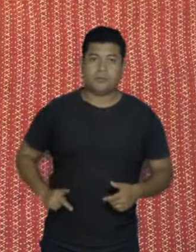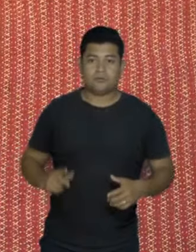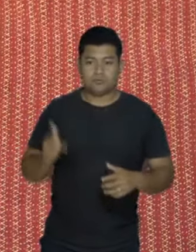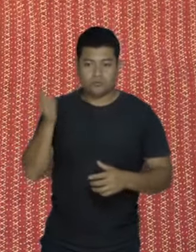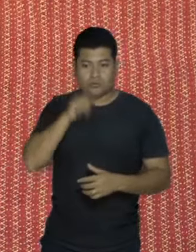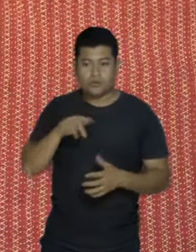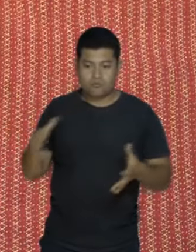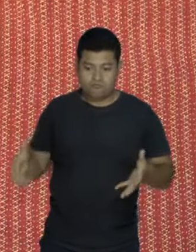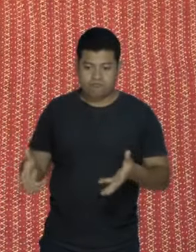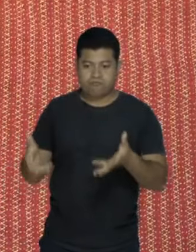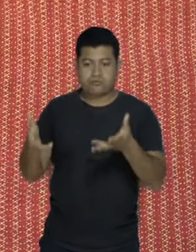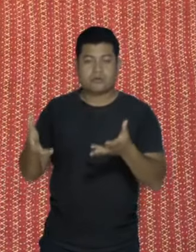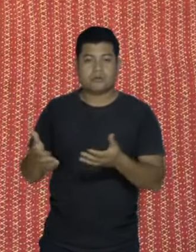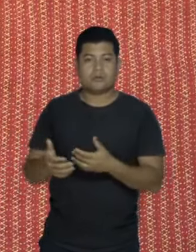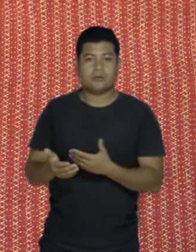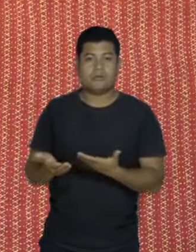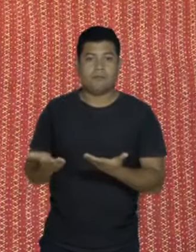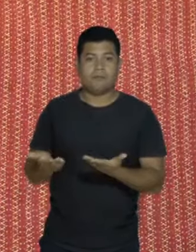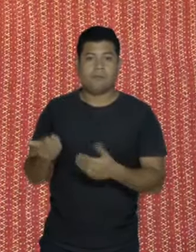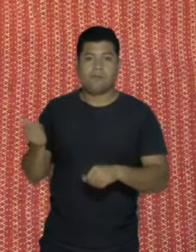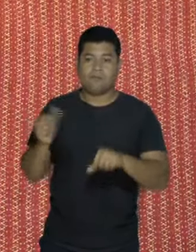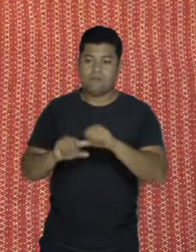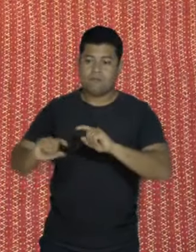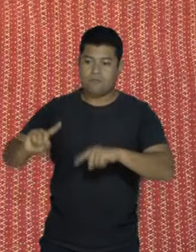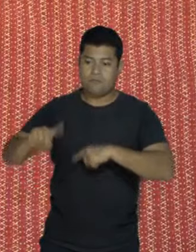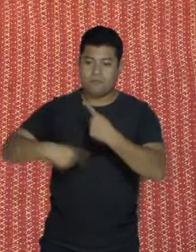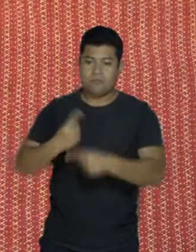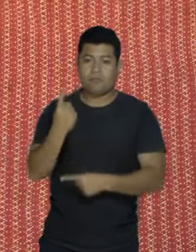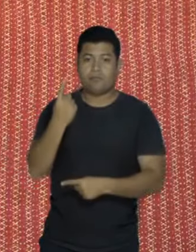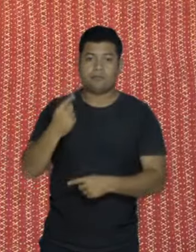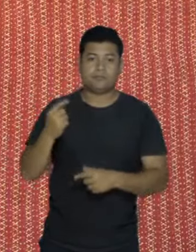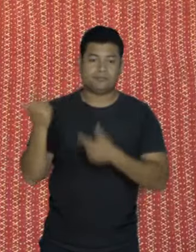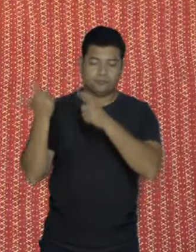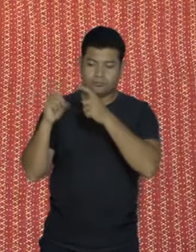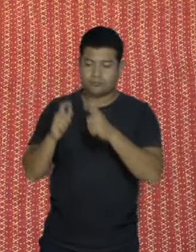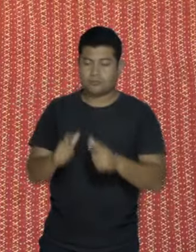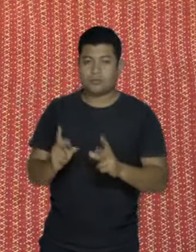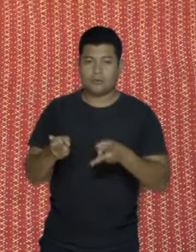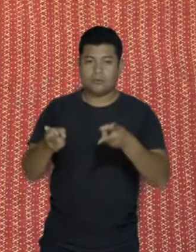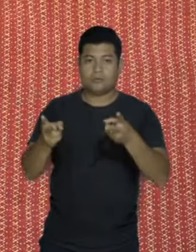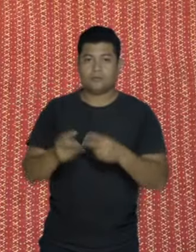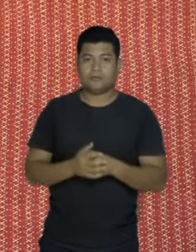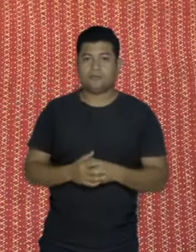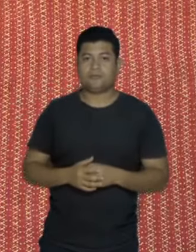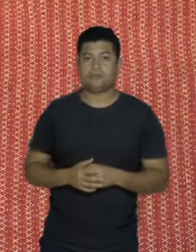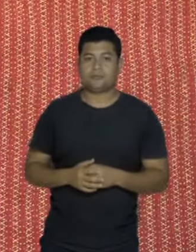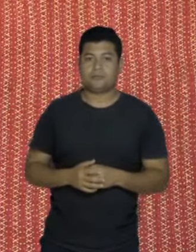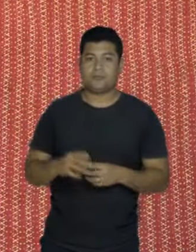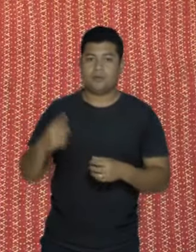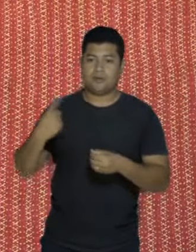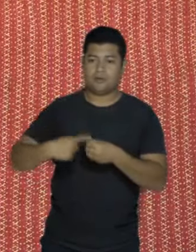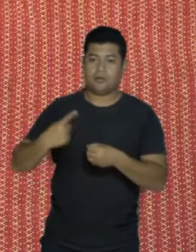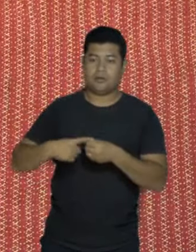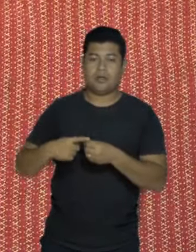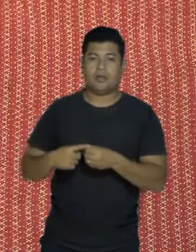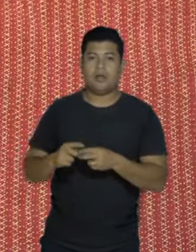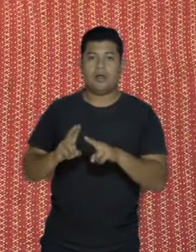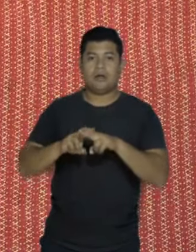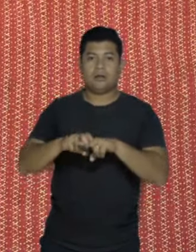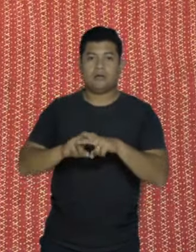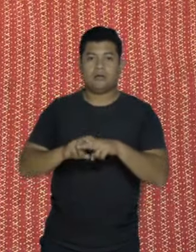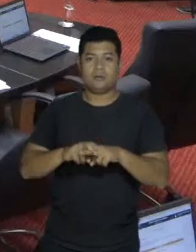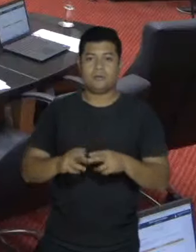novamente para que se tornem o clube de tradição nossa região ali do Vale do Rio Tijucas da cidade de Tijucas completando 76 anos